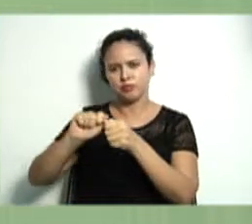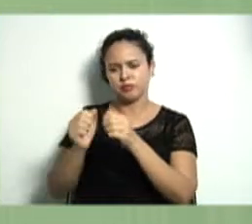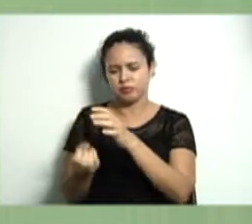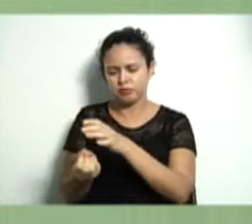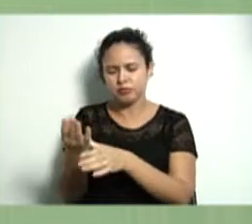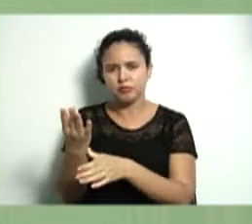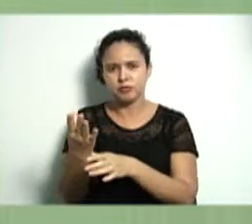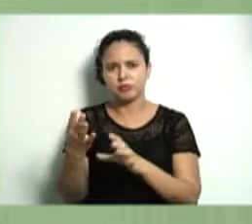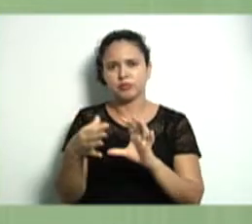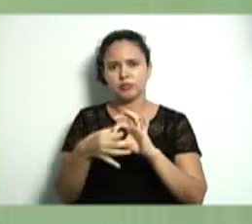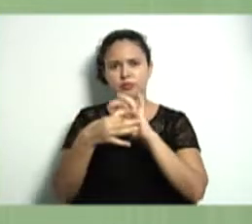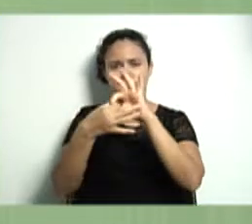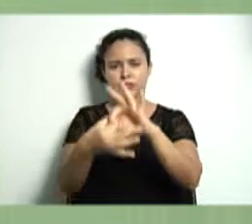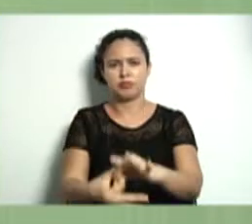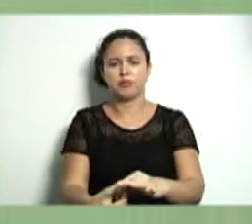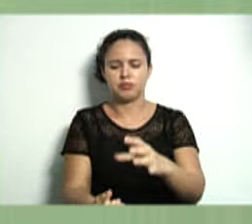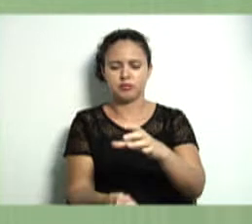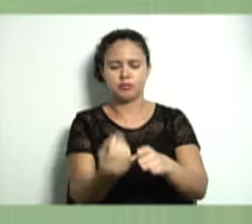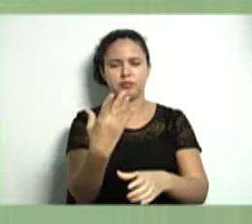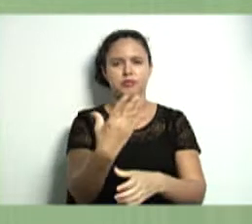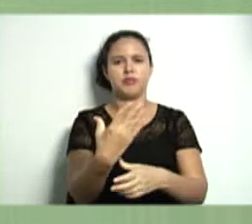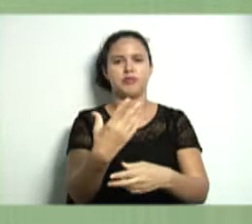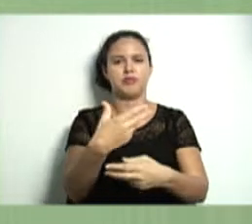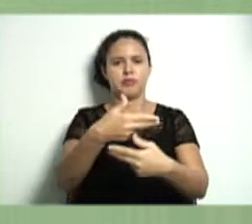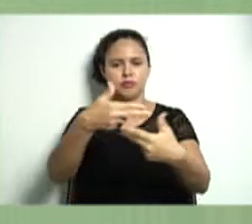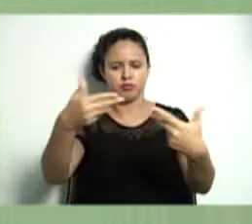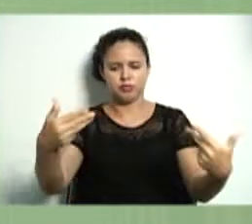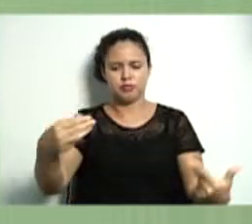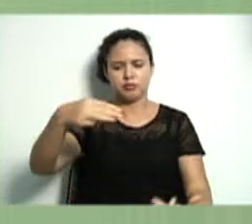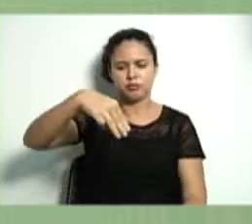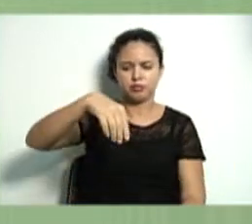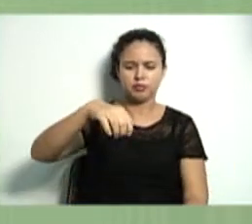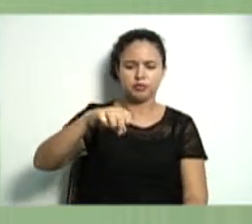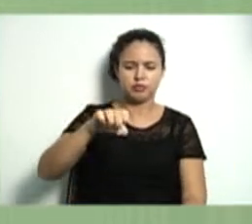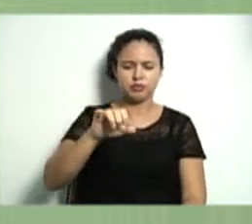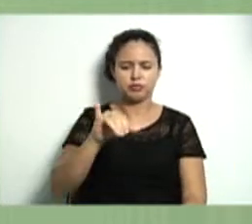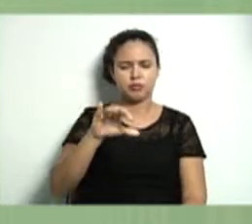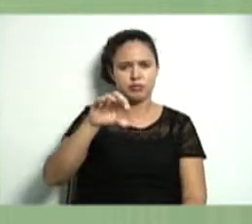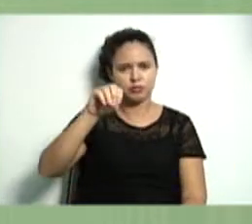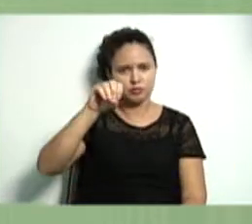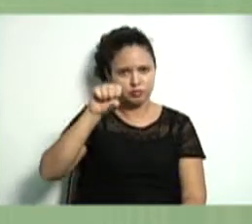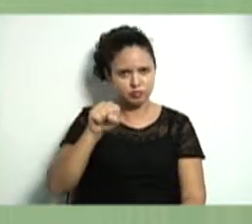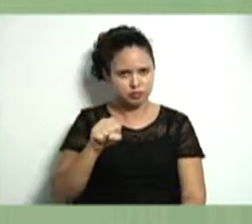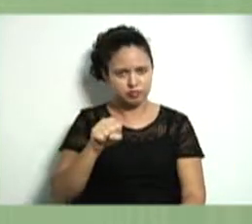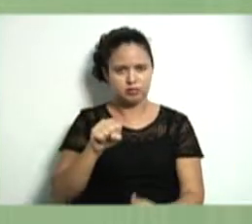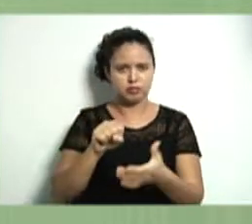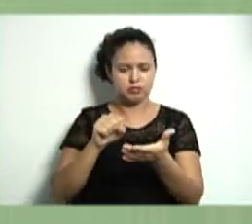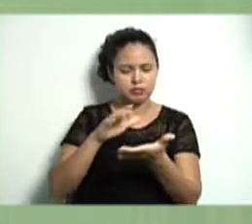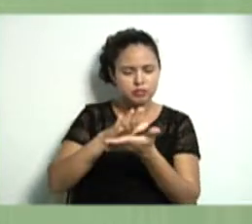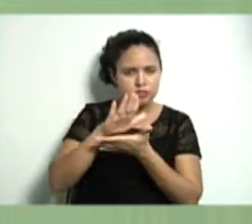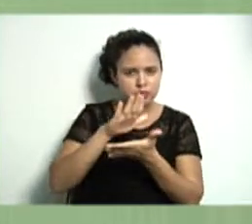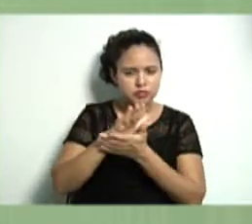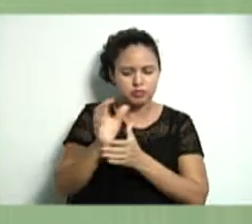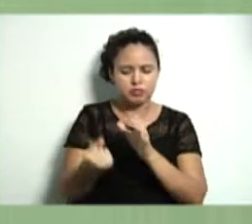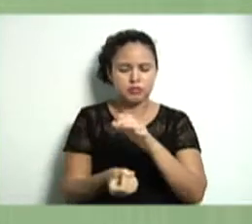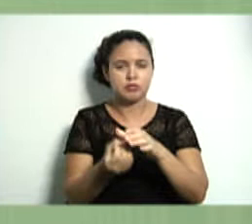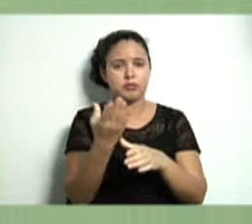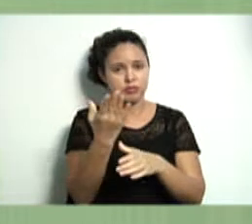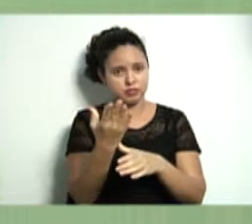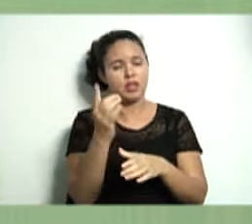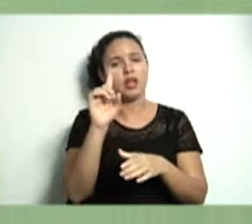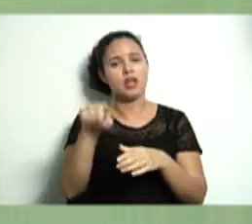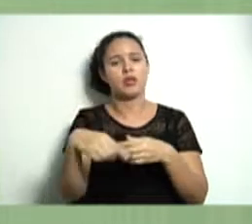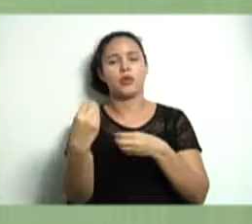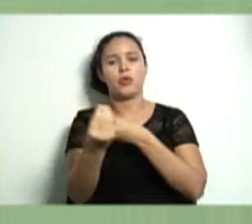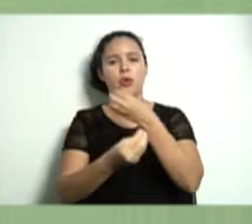aos meios de produção, ou seja, aos meios que serão utilizados para a